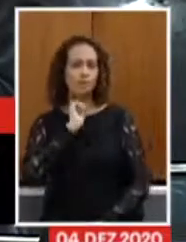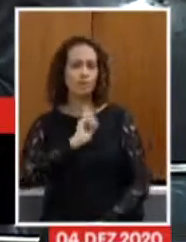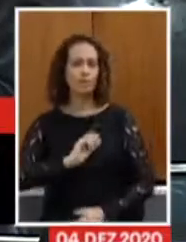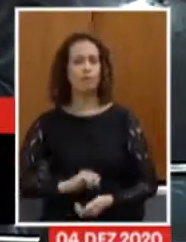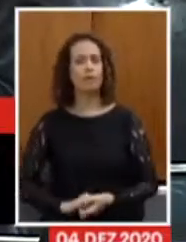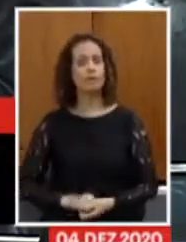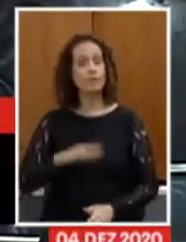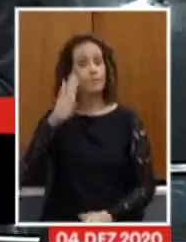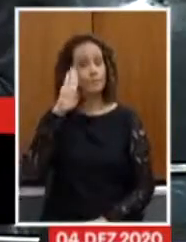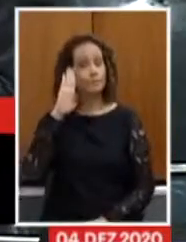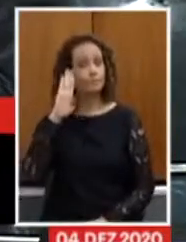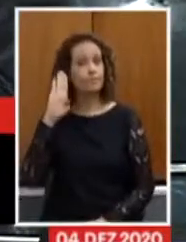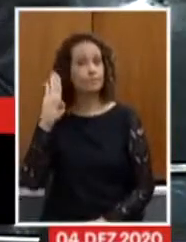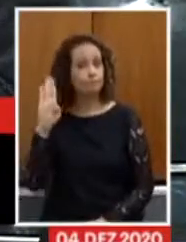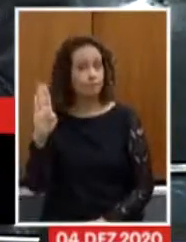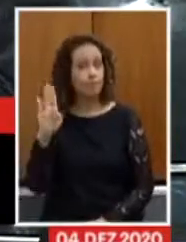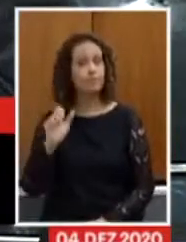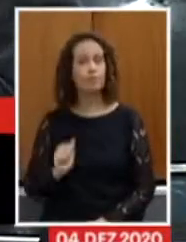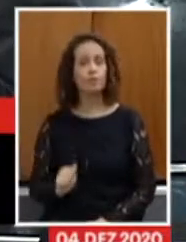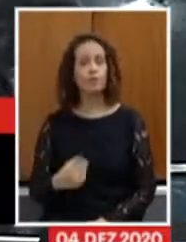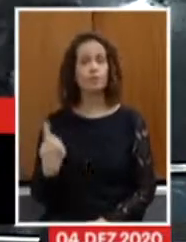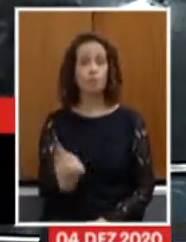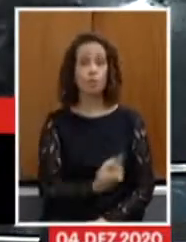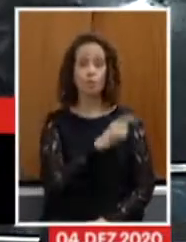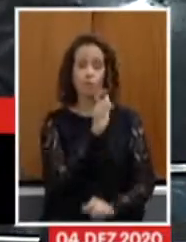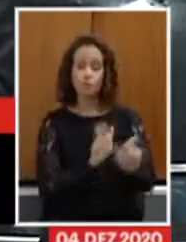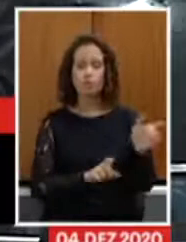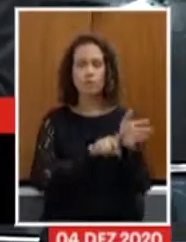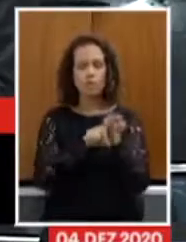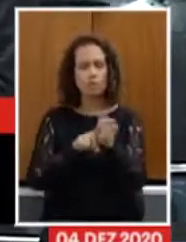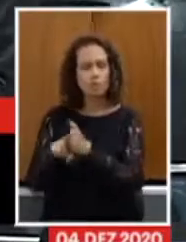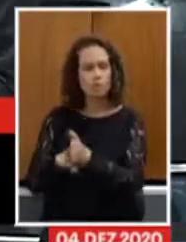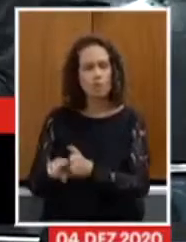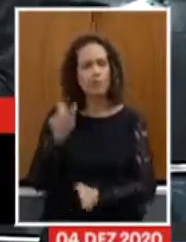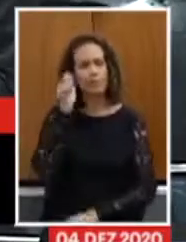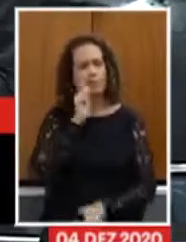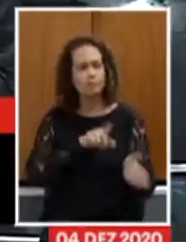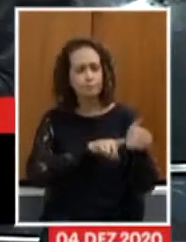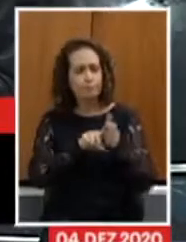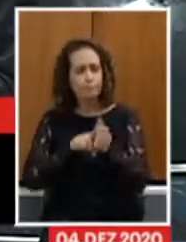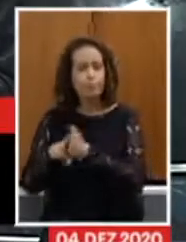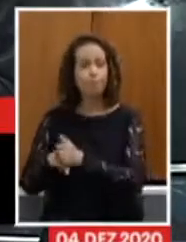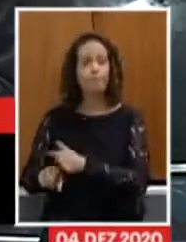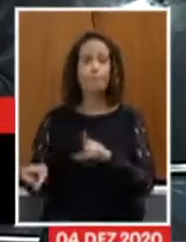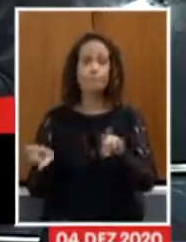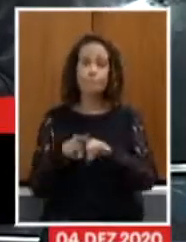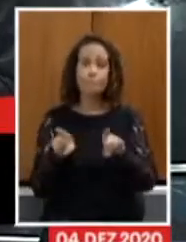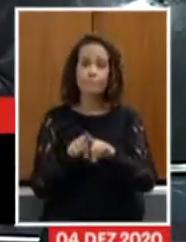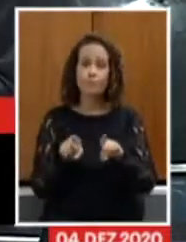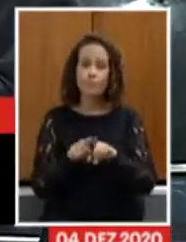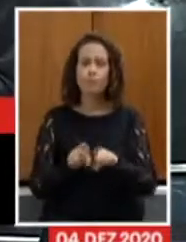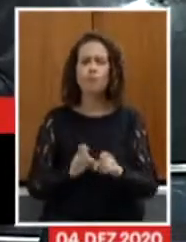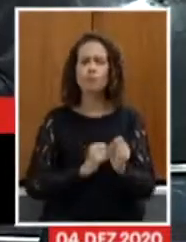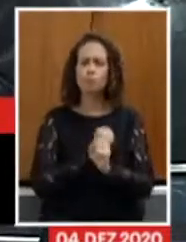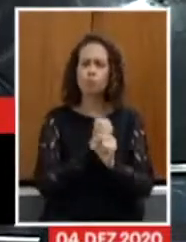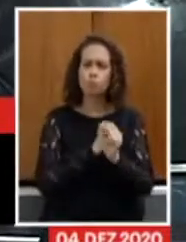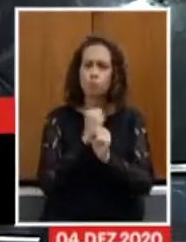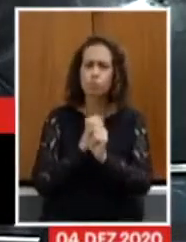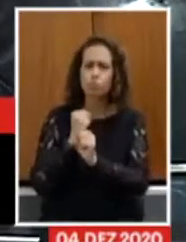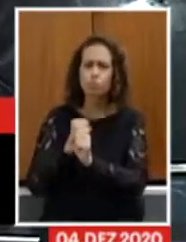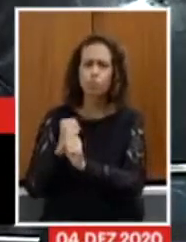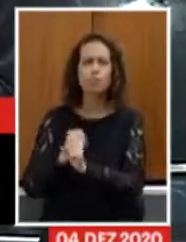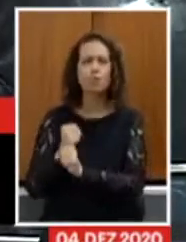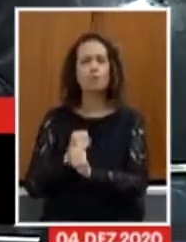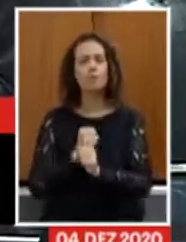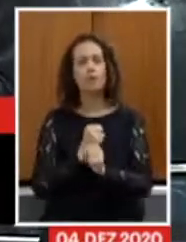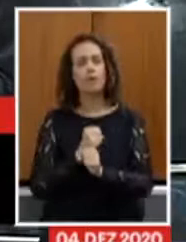E, principalmente, dos nossos cientistas e das nossas cientistas que, durante tantos anos, foram relegados